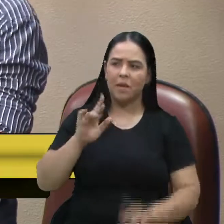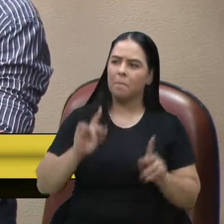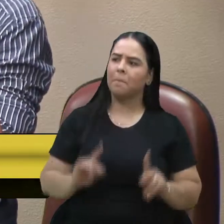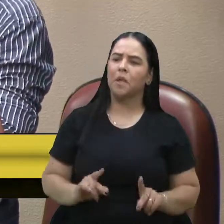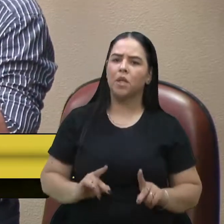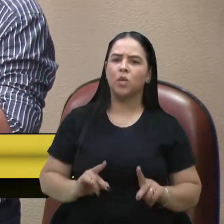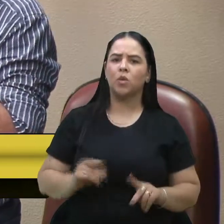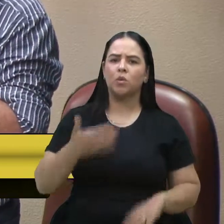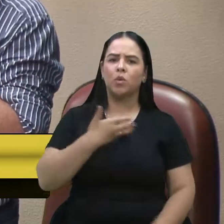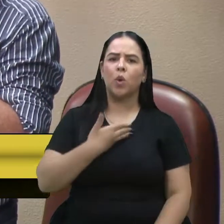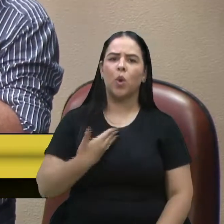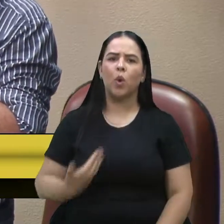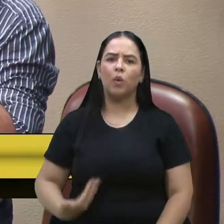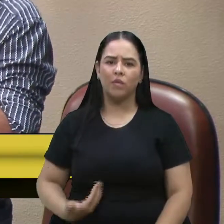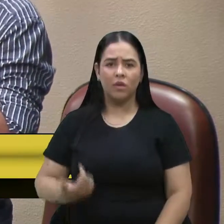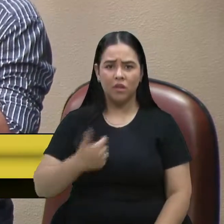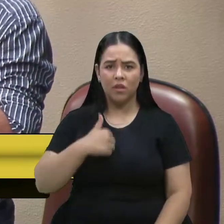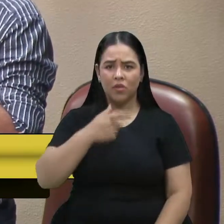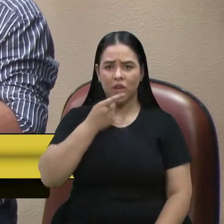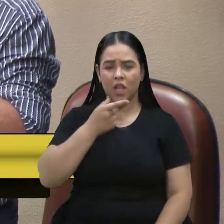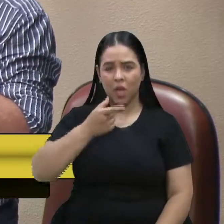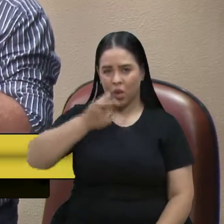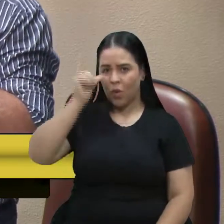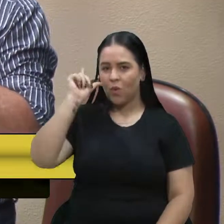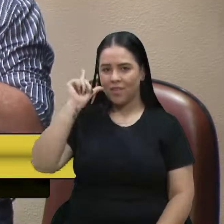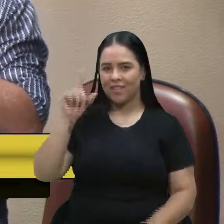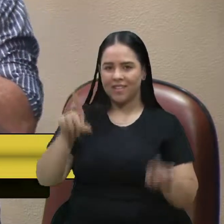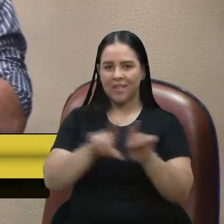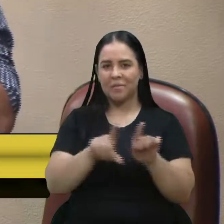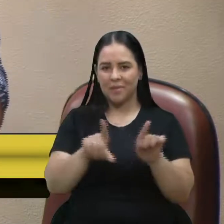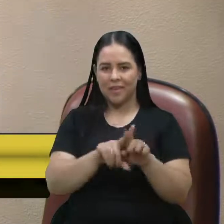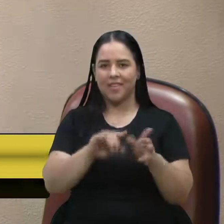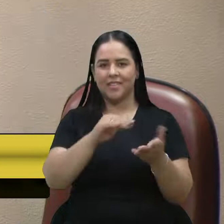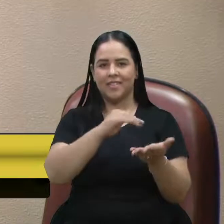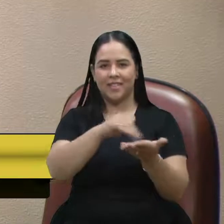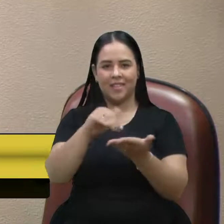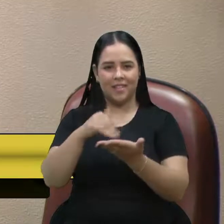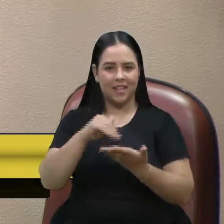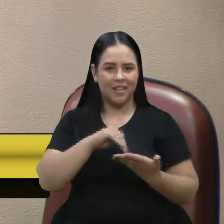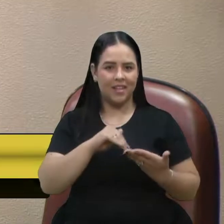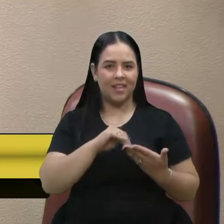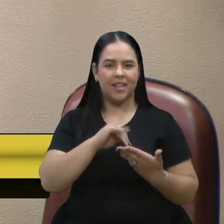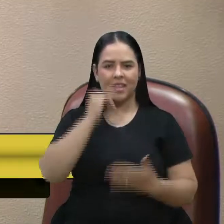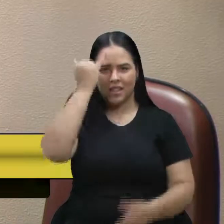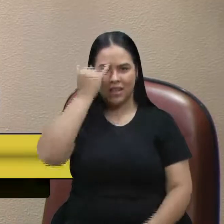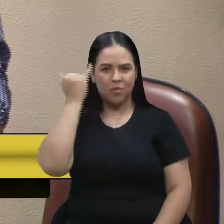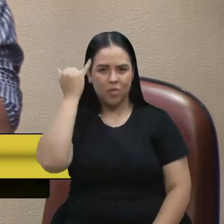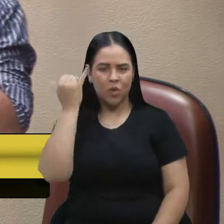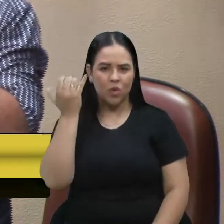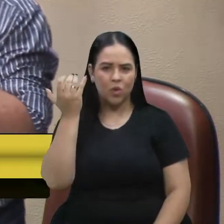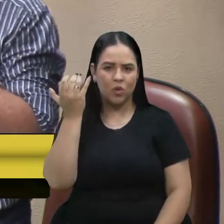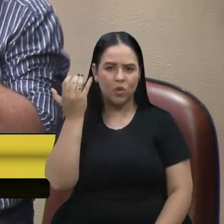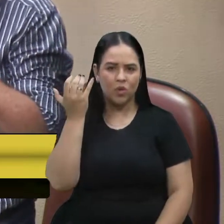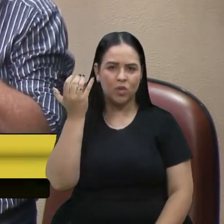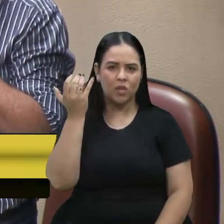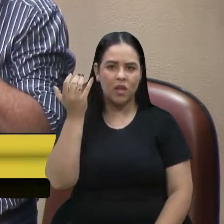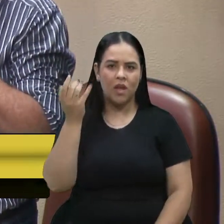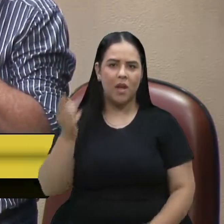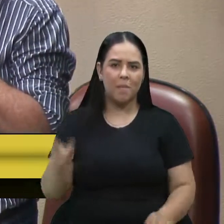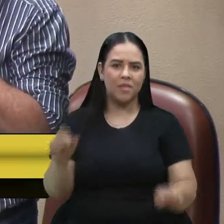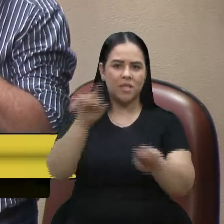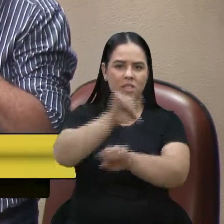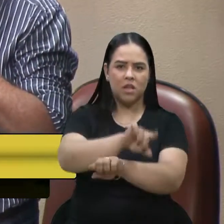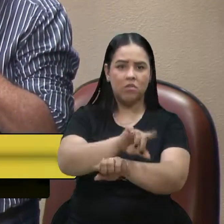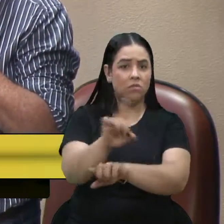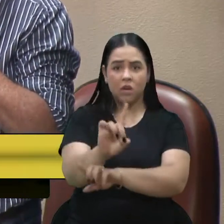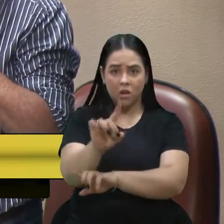no governo, falei ontem, inclusive, no secretariado, o D'Ambrosio oposição, o D'Ambrosio... Não, hoje eu elogiei o prefeito várias vezes.